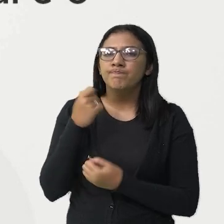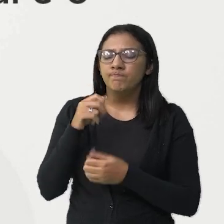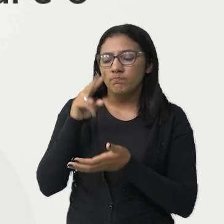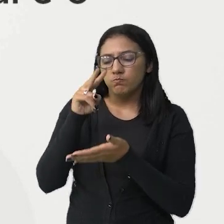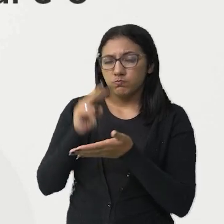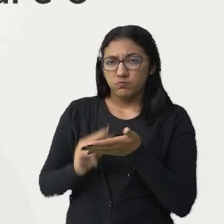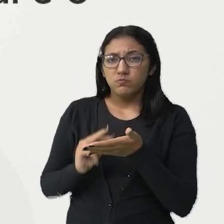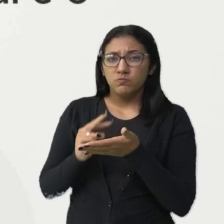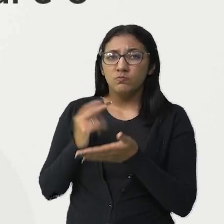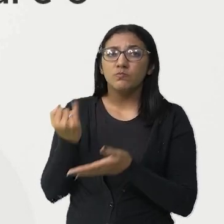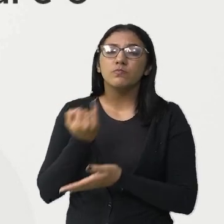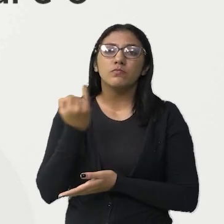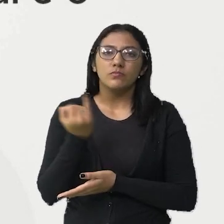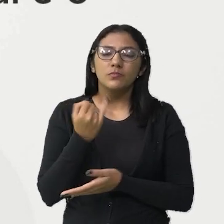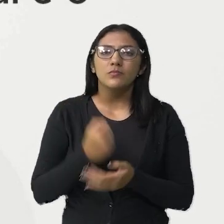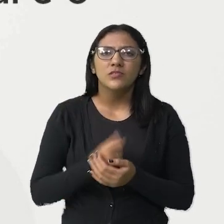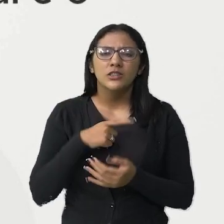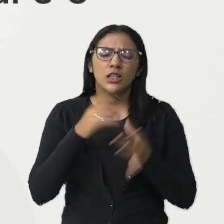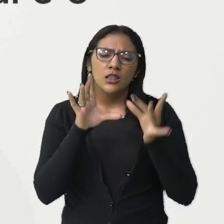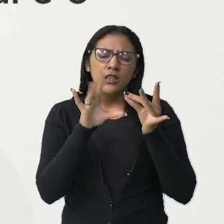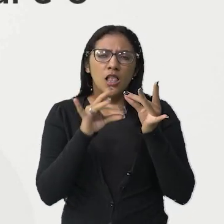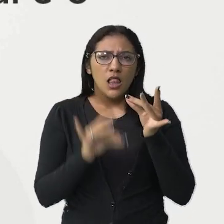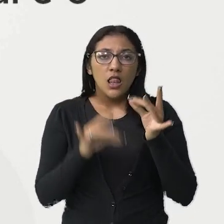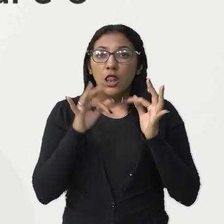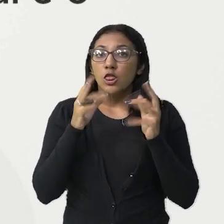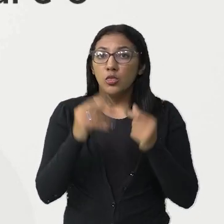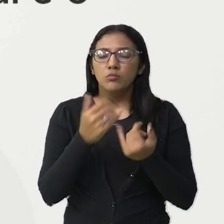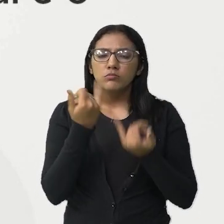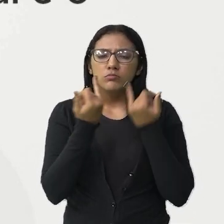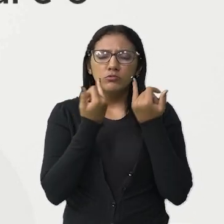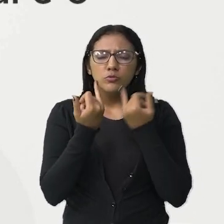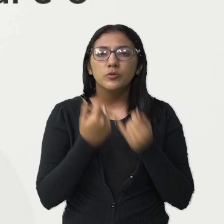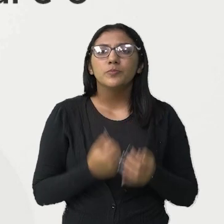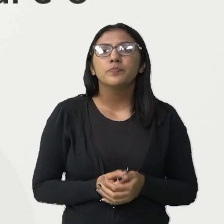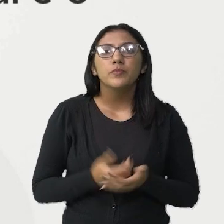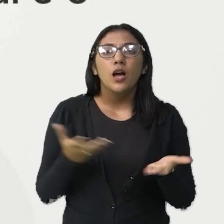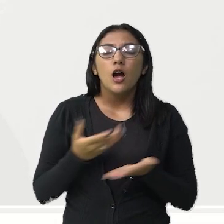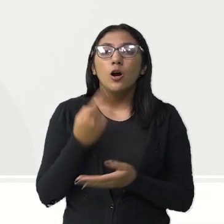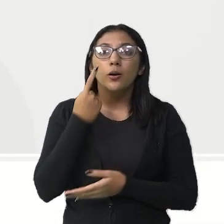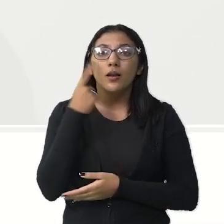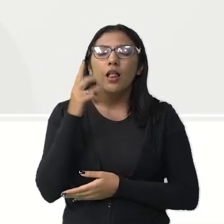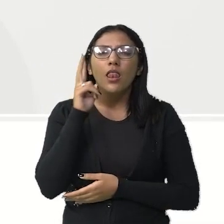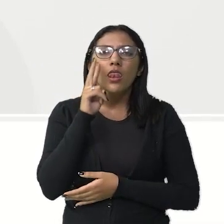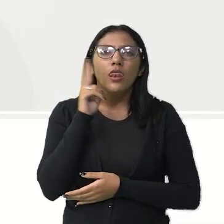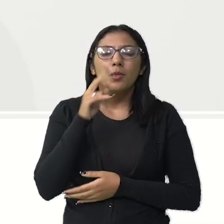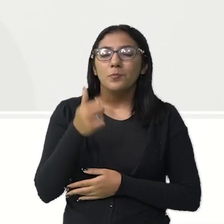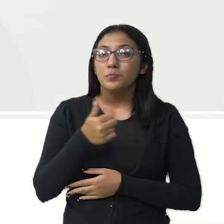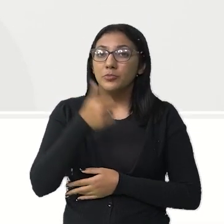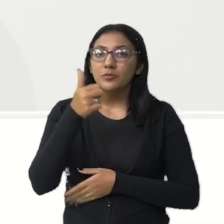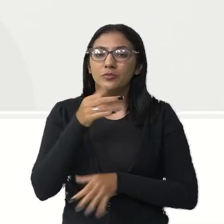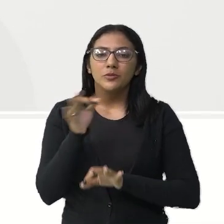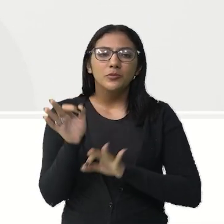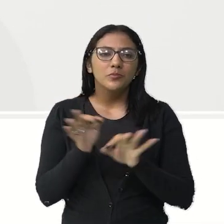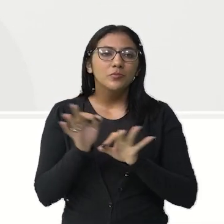enunciado, né? Ele descreve aí toda a situação para a gente. Então, a primeira coisa, né, que a gente tem que